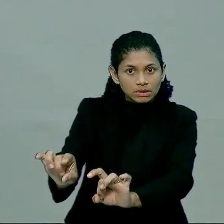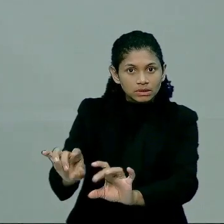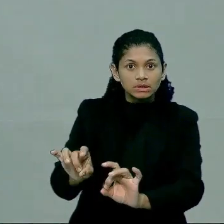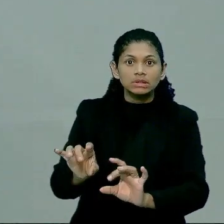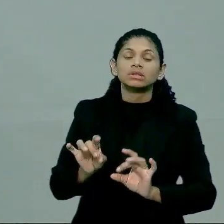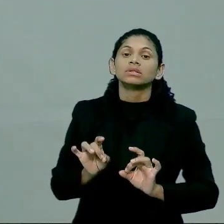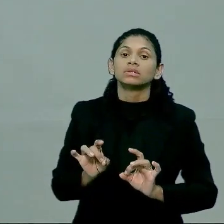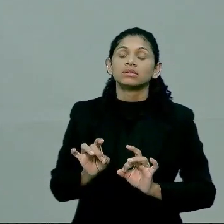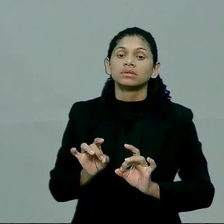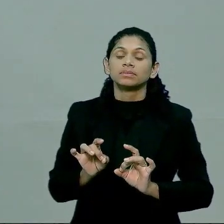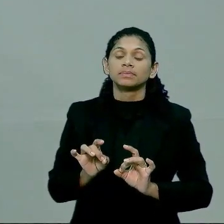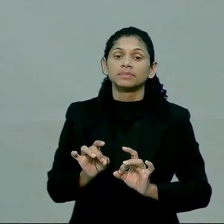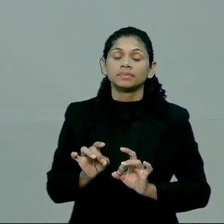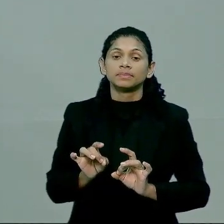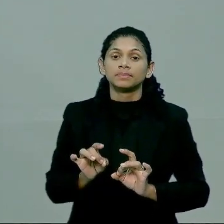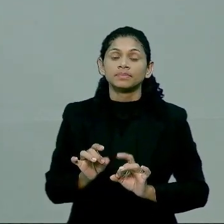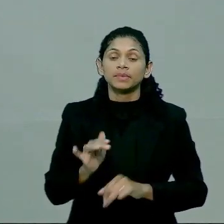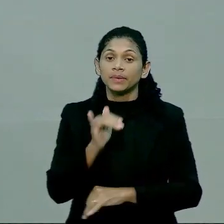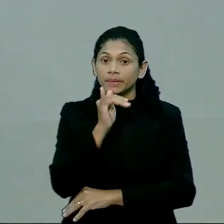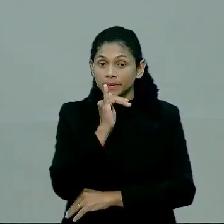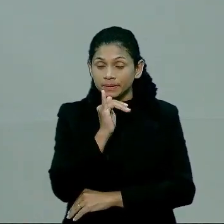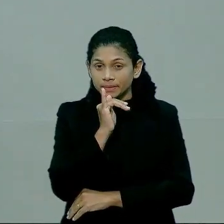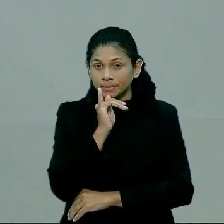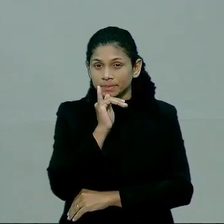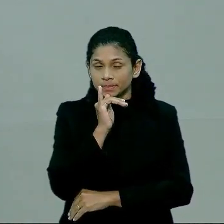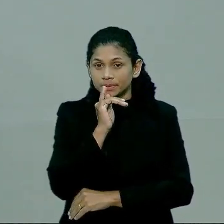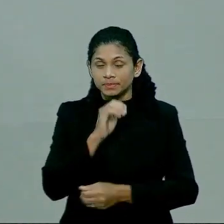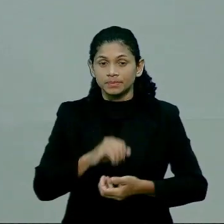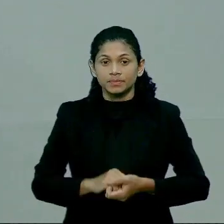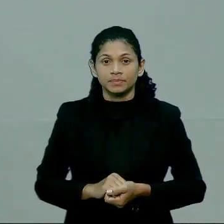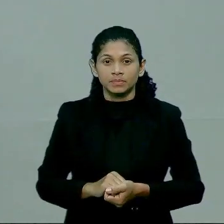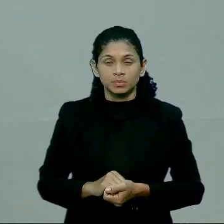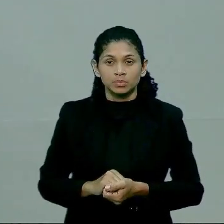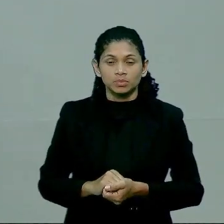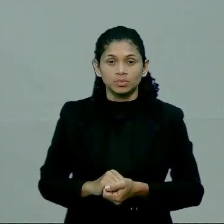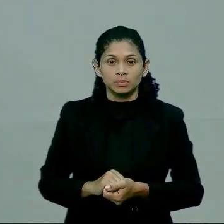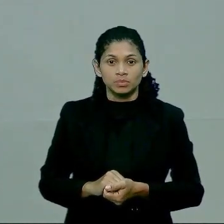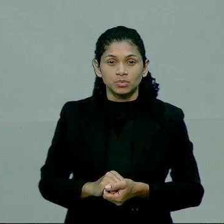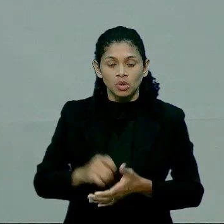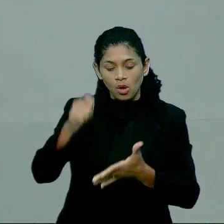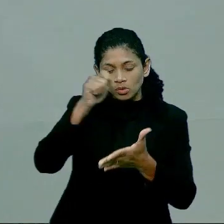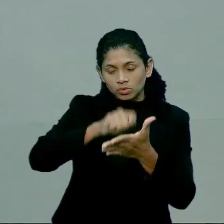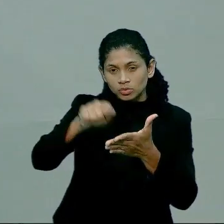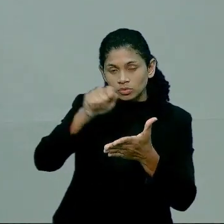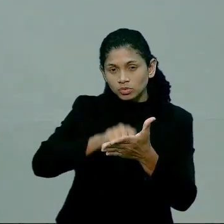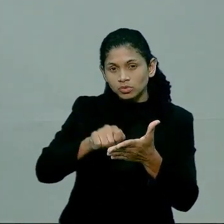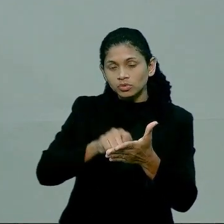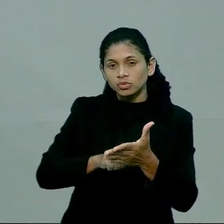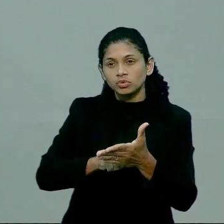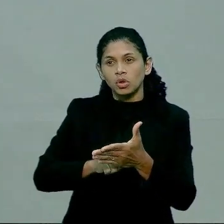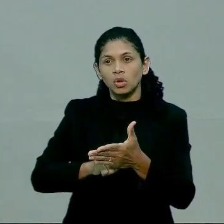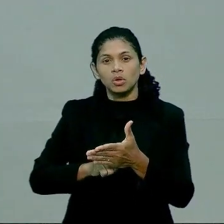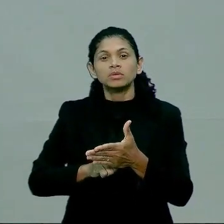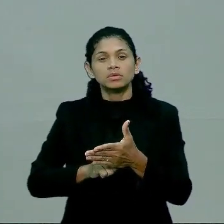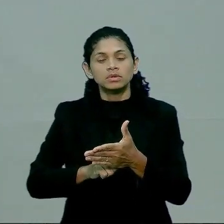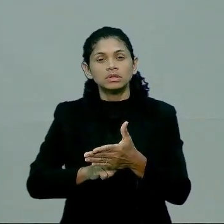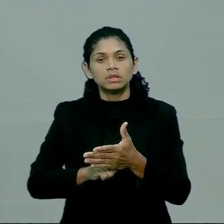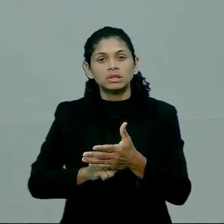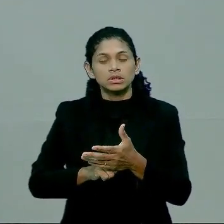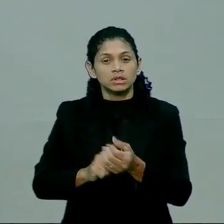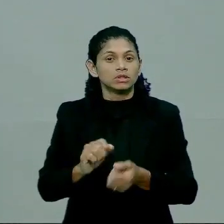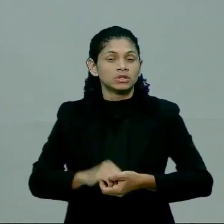por exemplo as obras acadêmicas de Mestrado doutorado